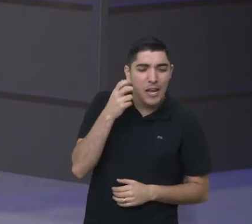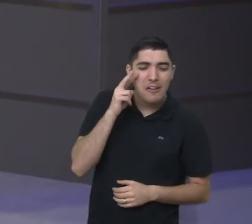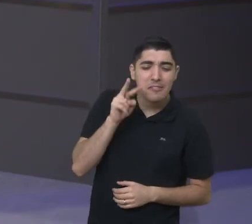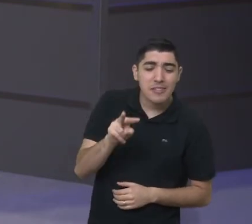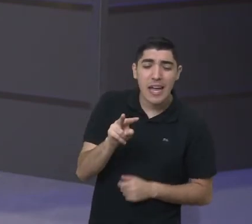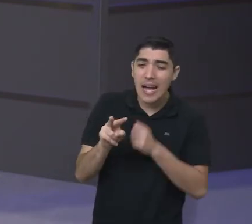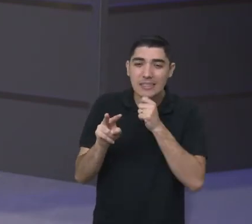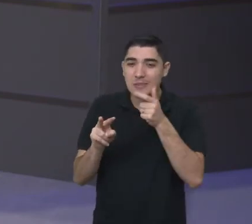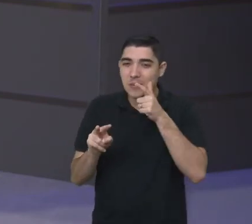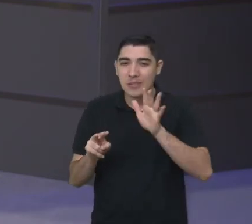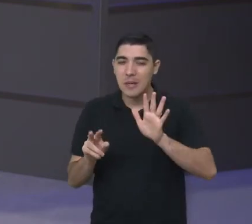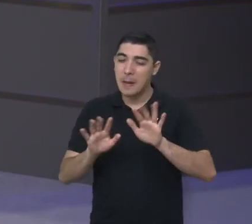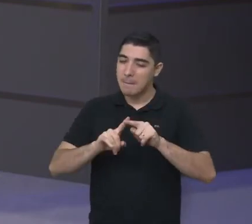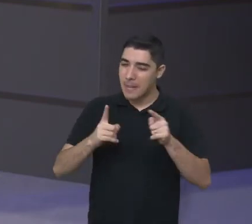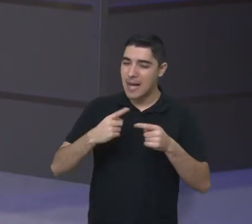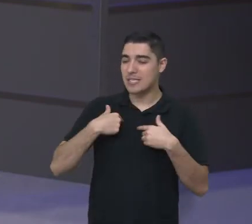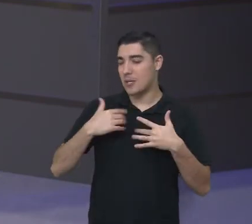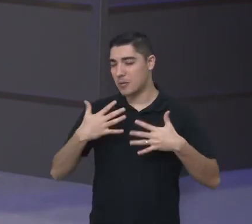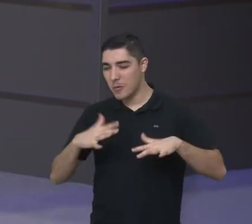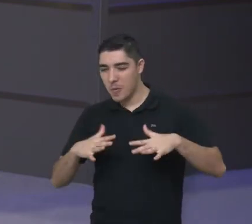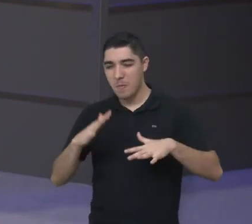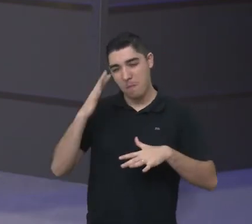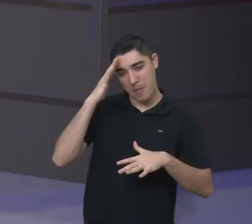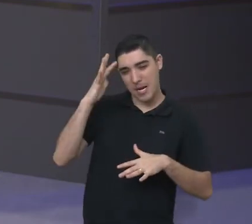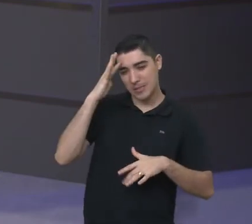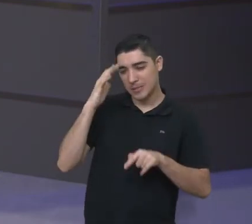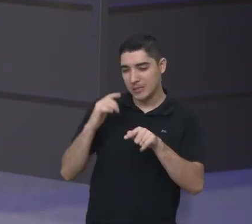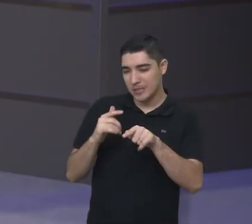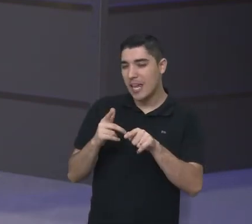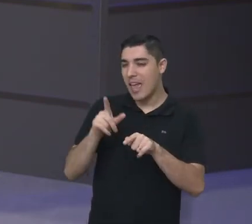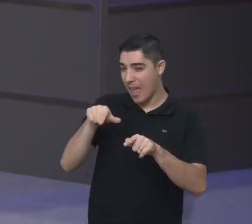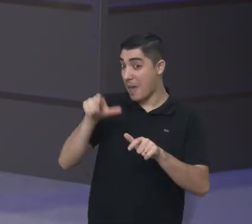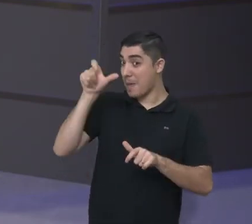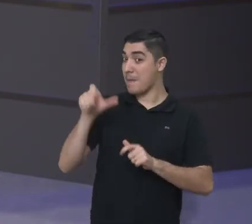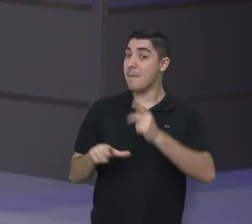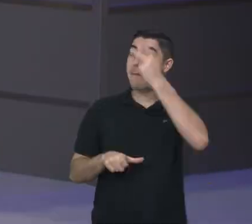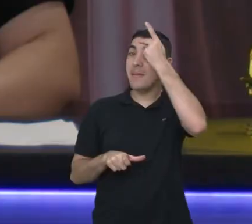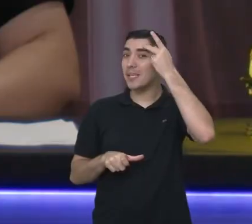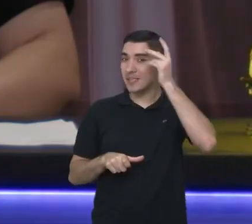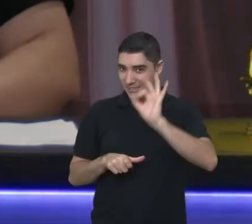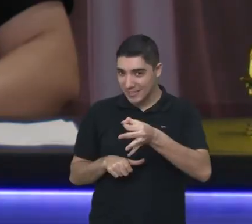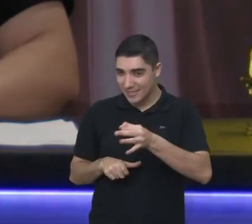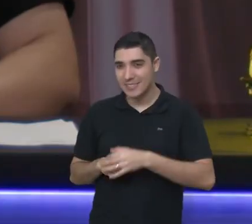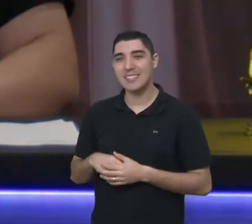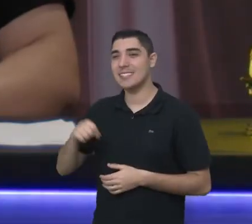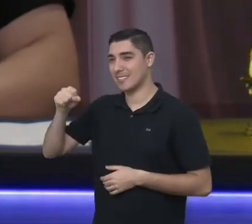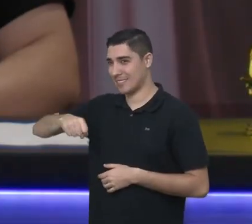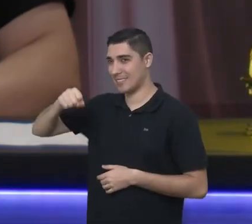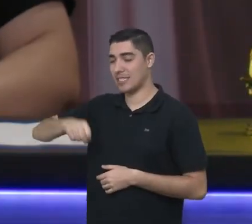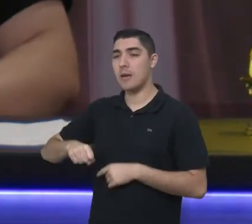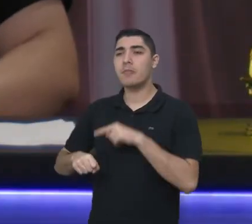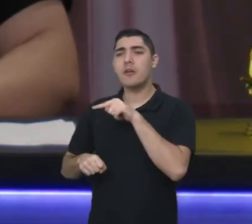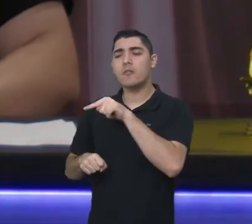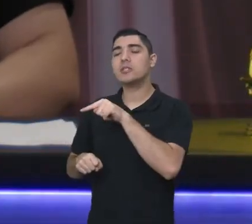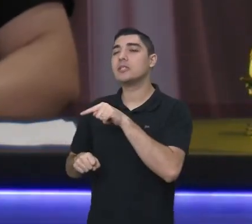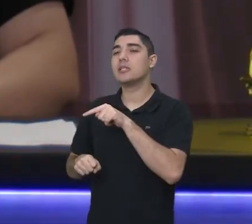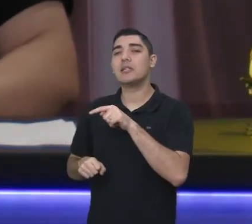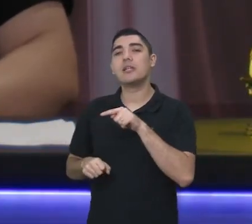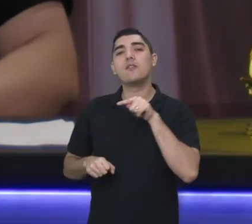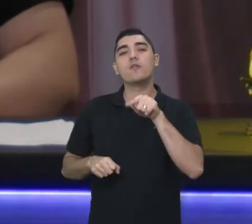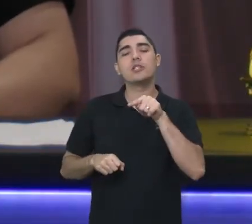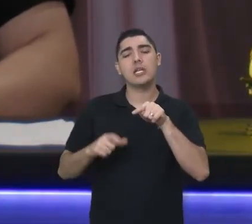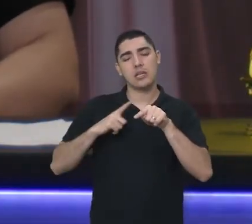ainda. Mas já tem um spoiler do que seria um personagem, correto? Sim. Você guarda uma característica de cada personagem